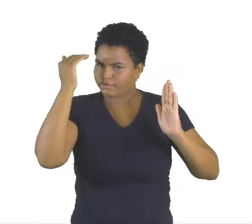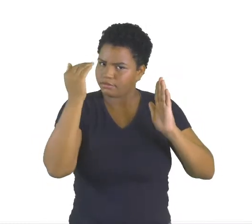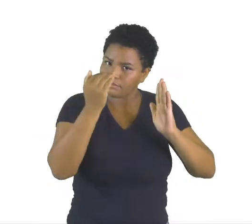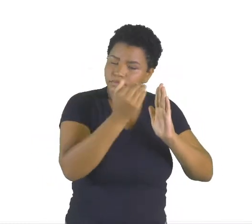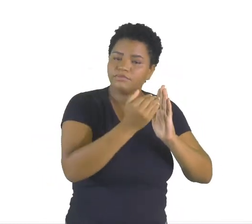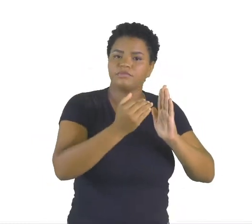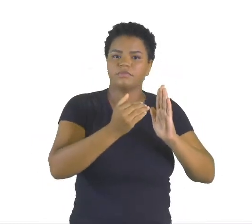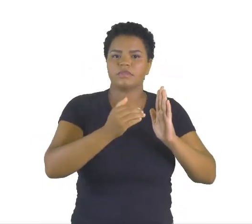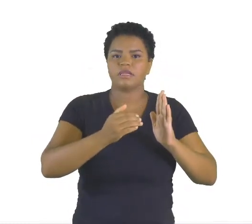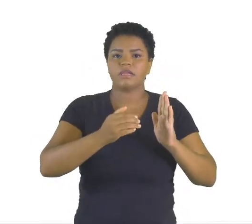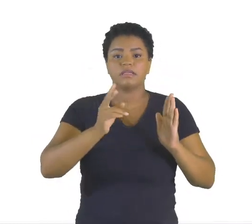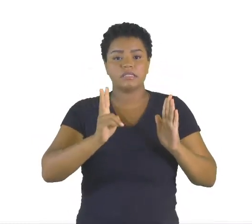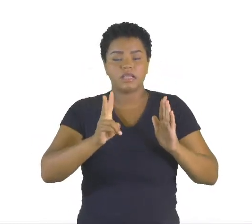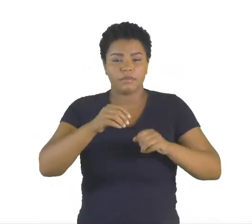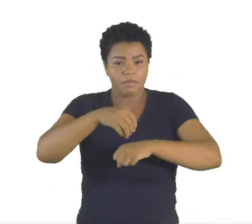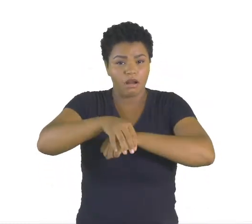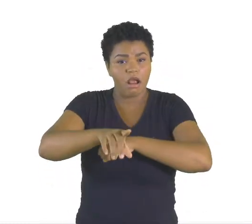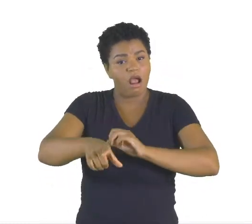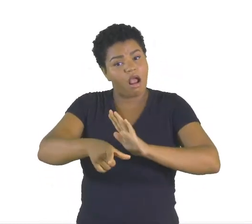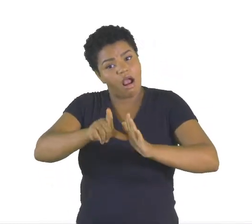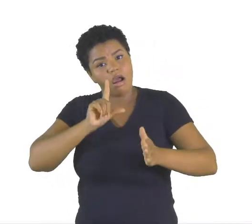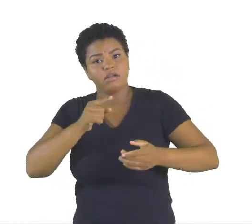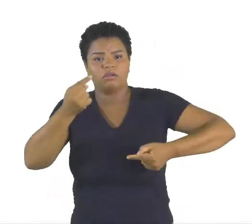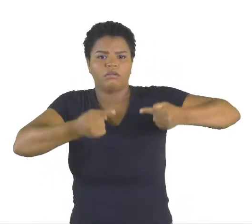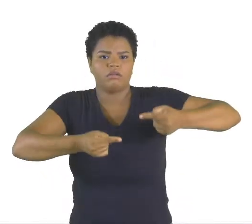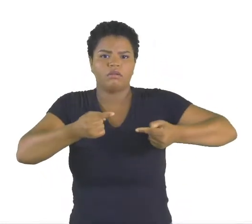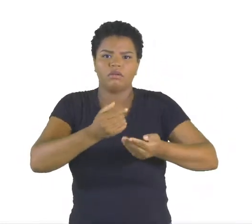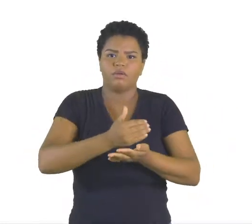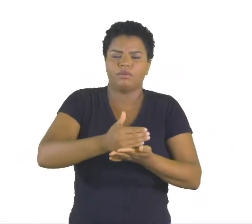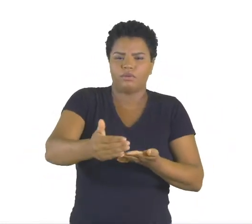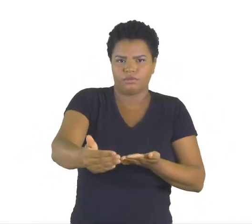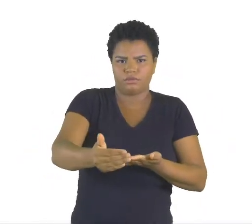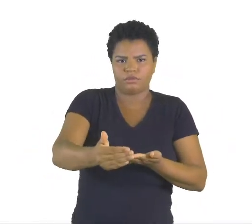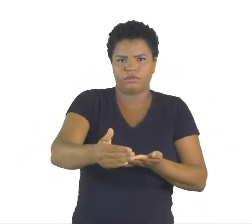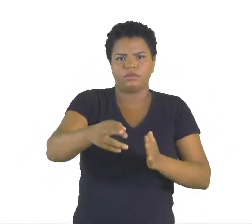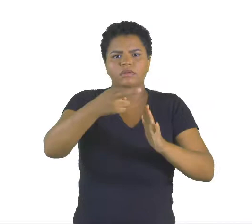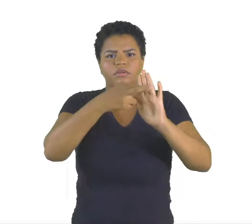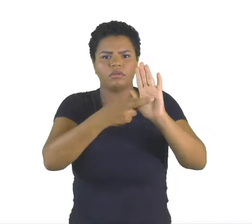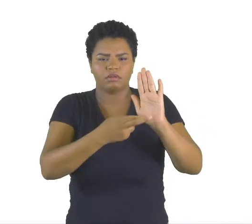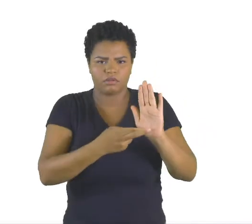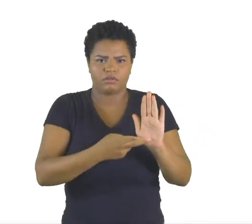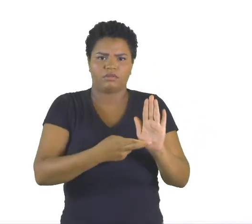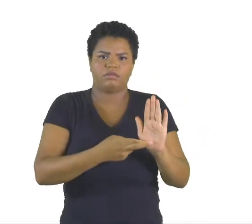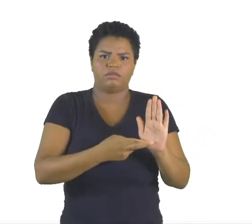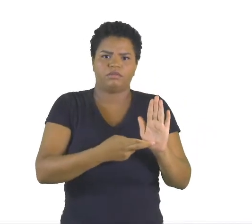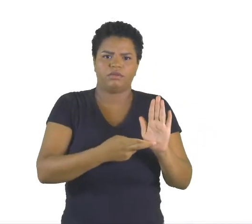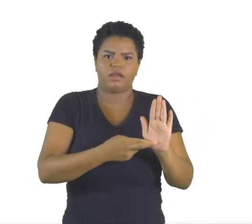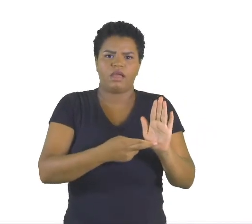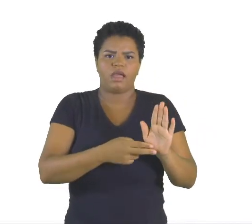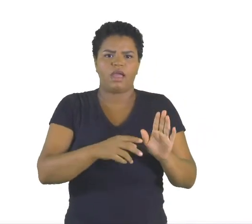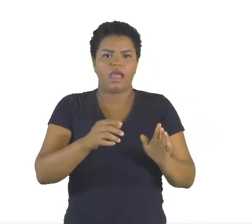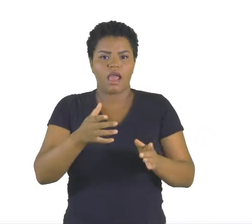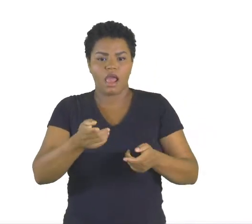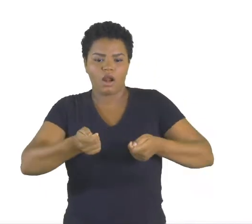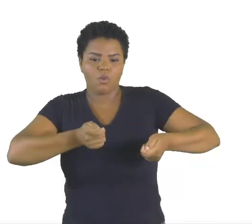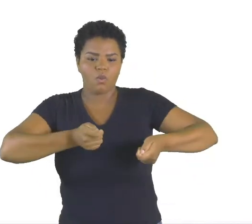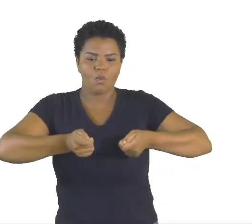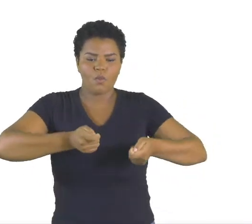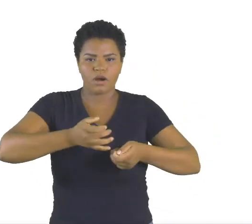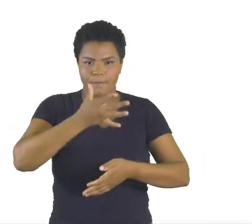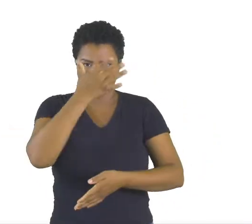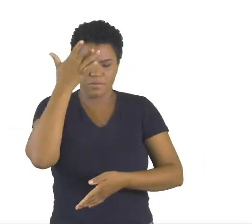dadas antes do debate começar. Então, essas regras, ela é mediada por quem vai fazer o debate,